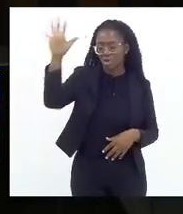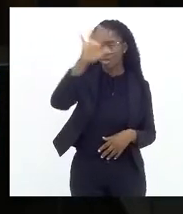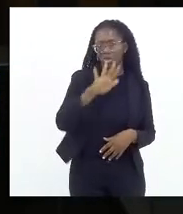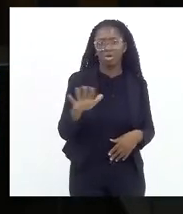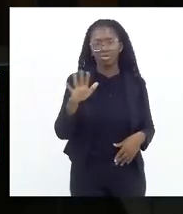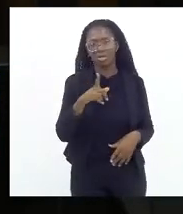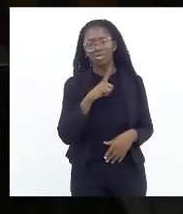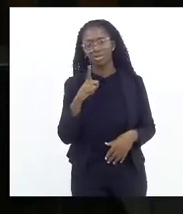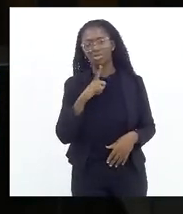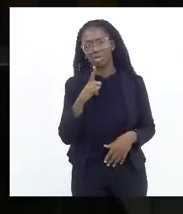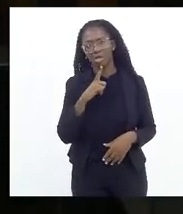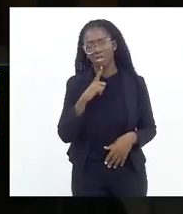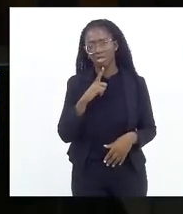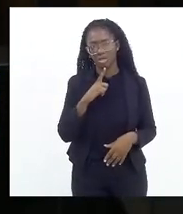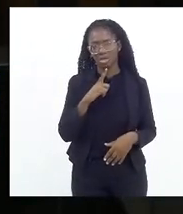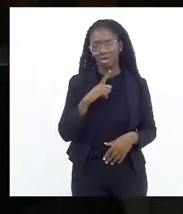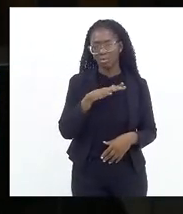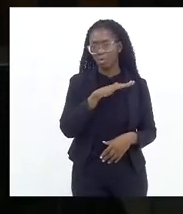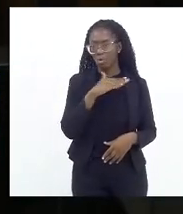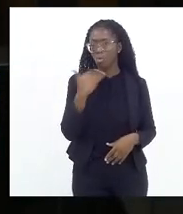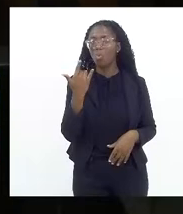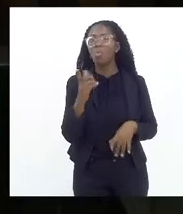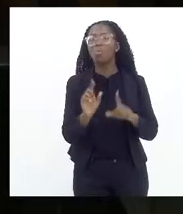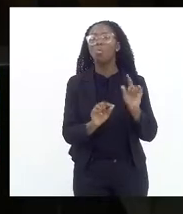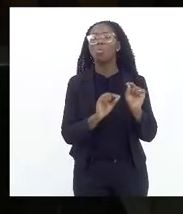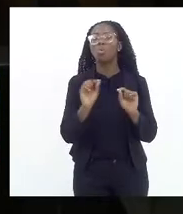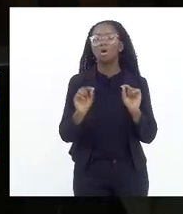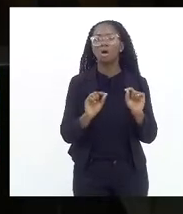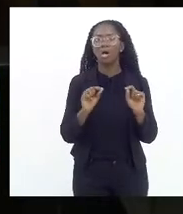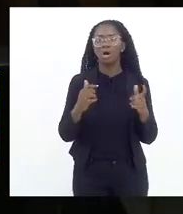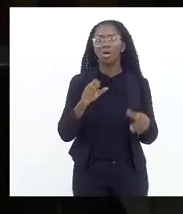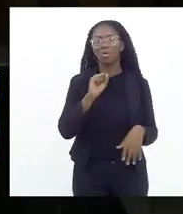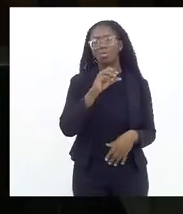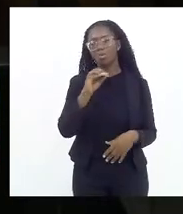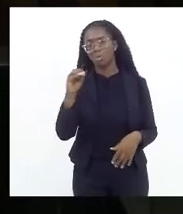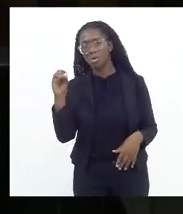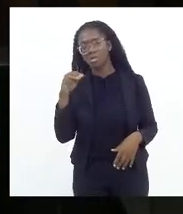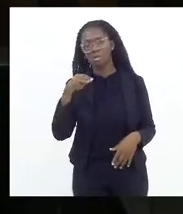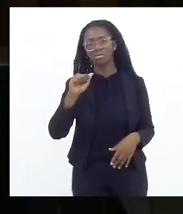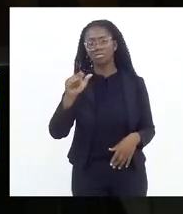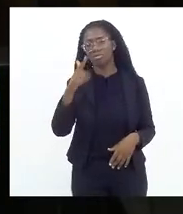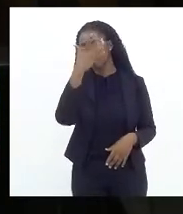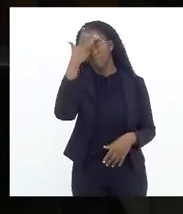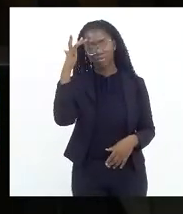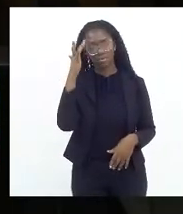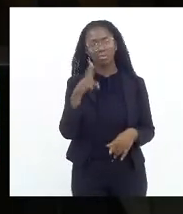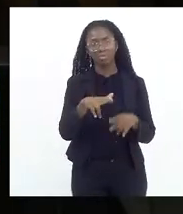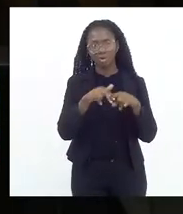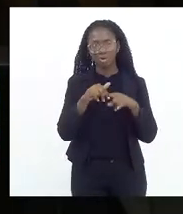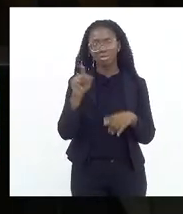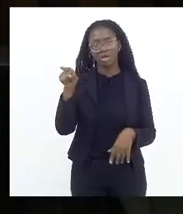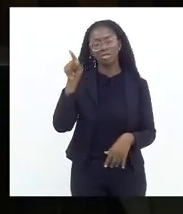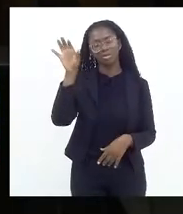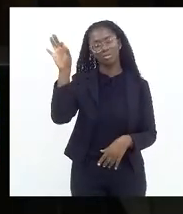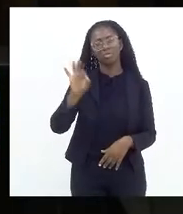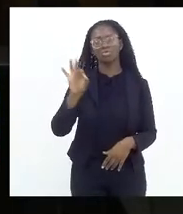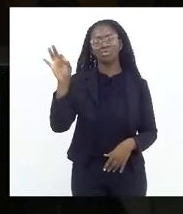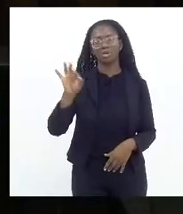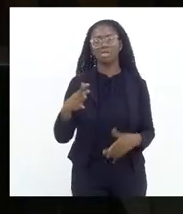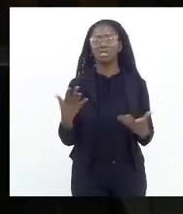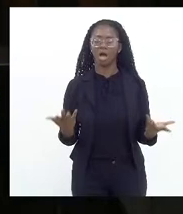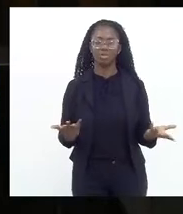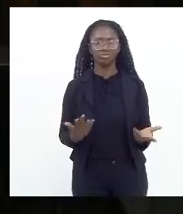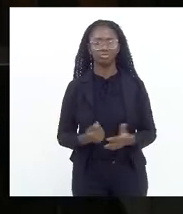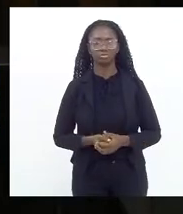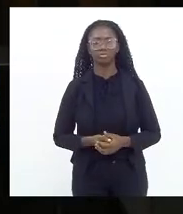teriam morrido não 603 mil pessoas, mas 800 mil pessoas. Porque essa é a proporção. O estado do Rio